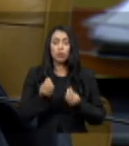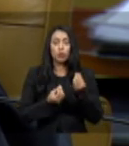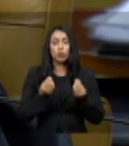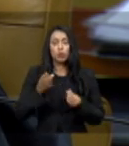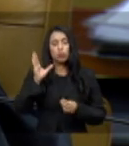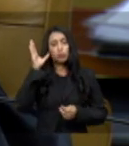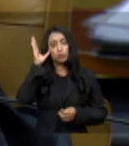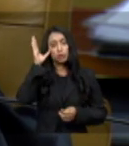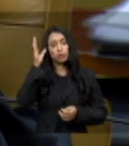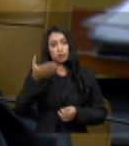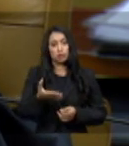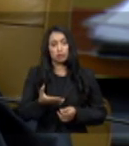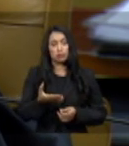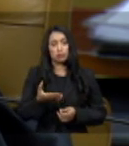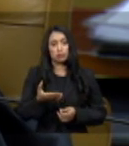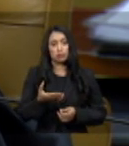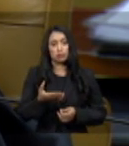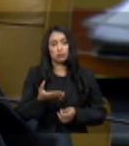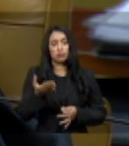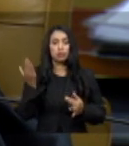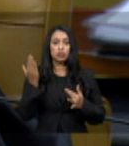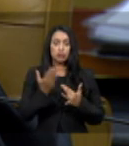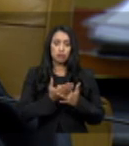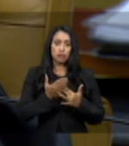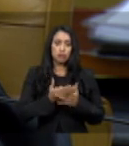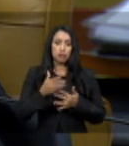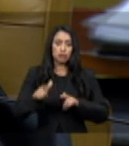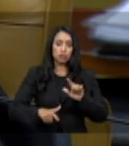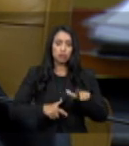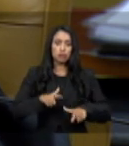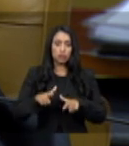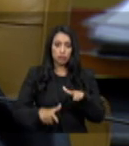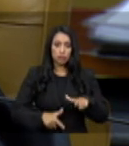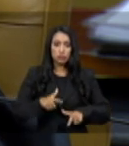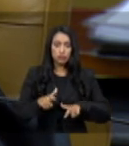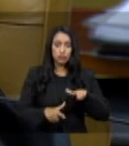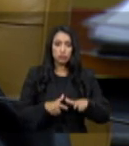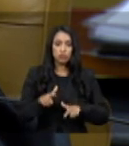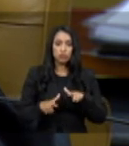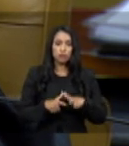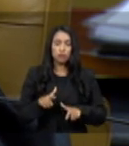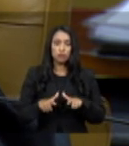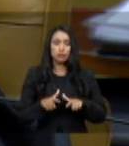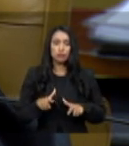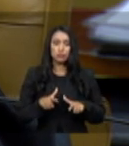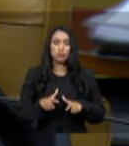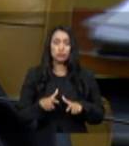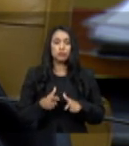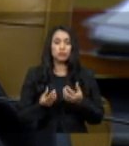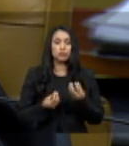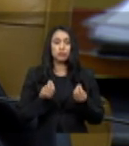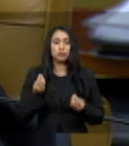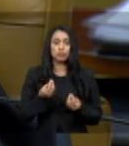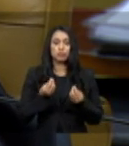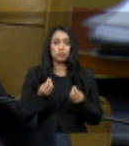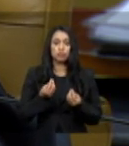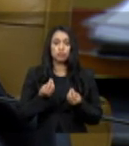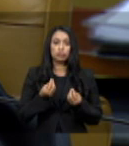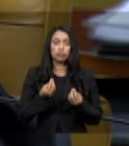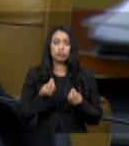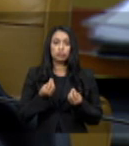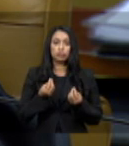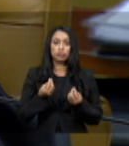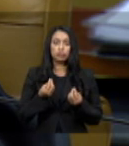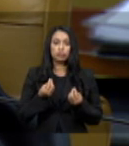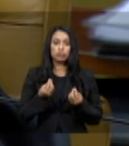de uma decisão e intermediária na trabalhando na linha de uma recomendação de